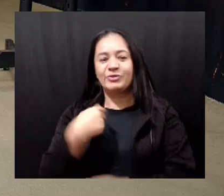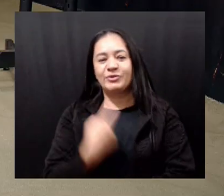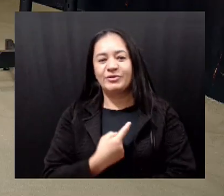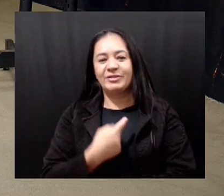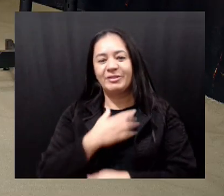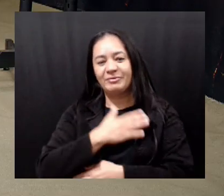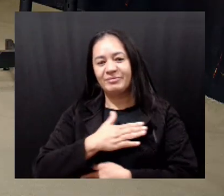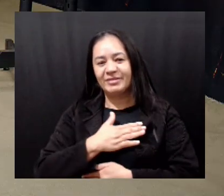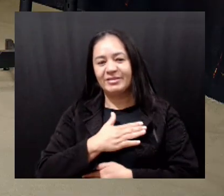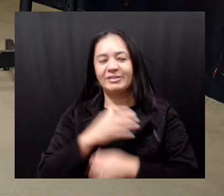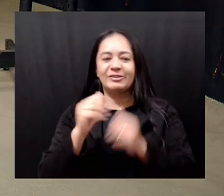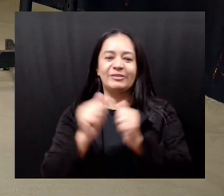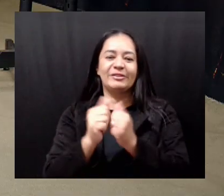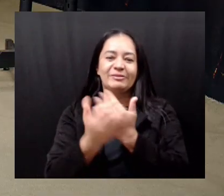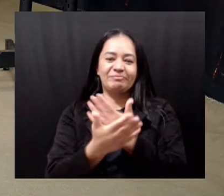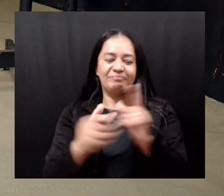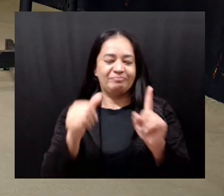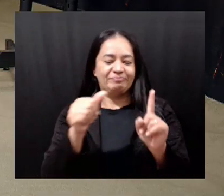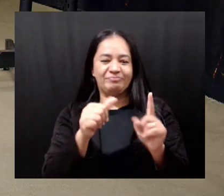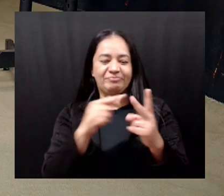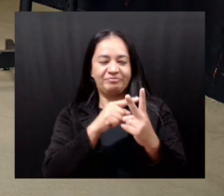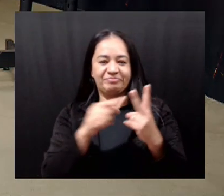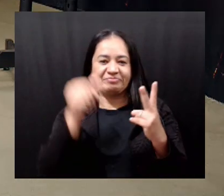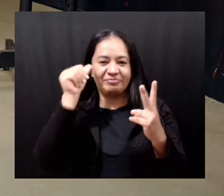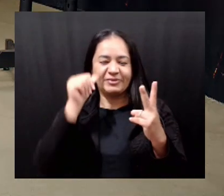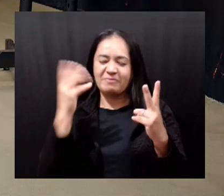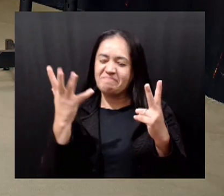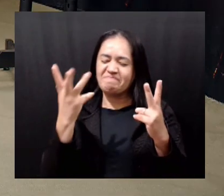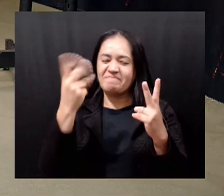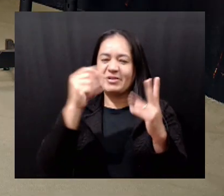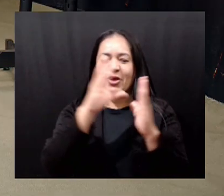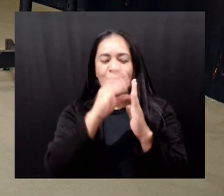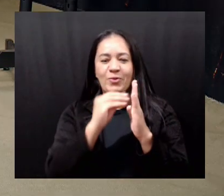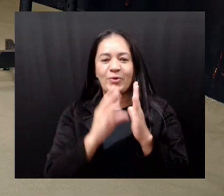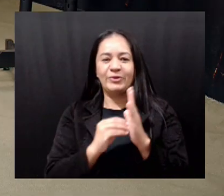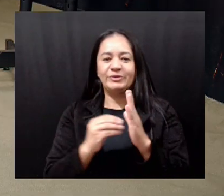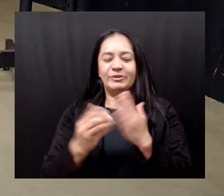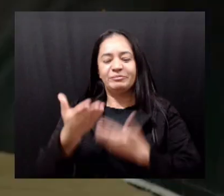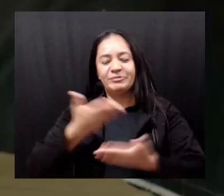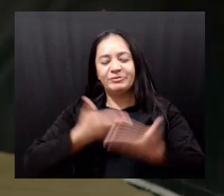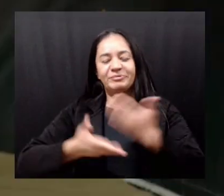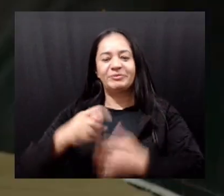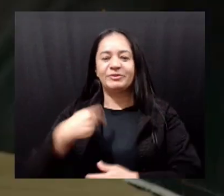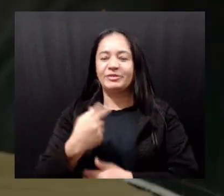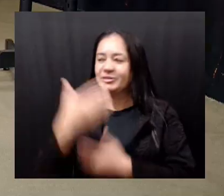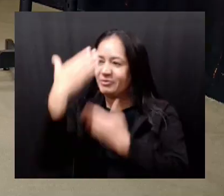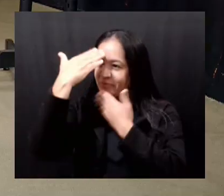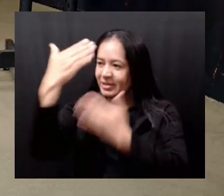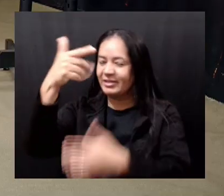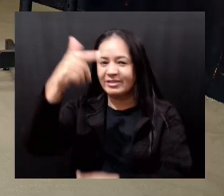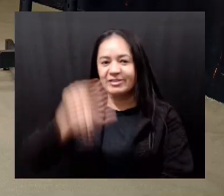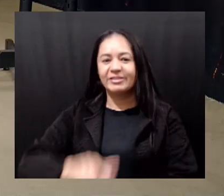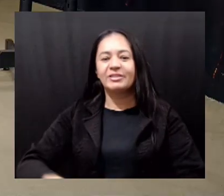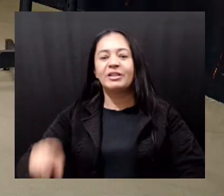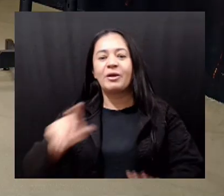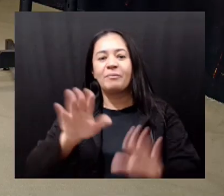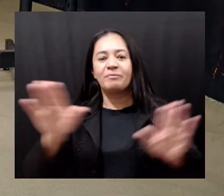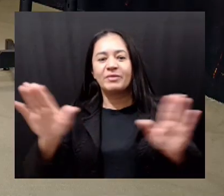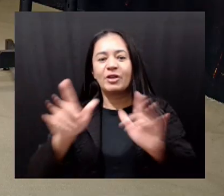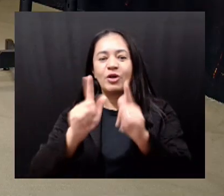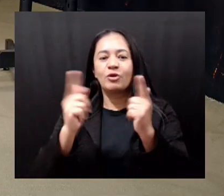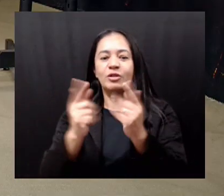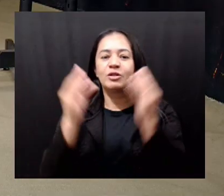duas mulheres magníficas aí com tanto conteúdo para compartilhar conosco. Obrigada mais uma vez. Valeu, gente. Valeu, equipe. Beijo grande para